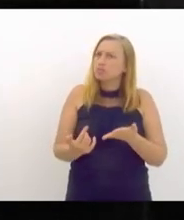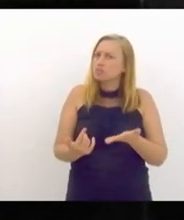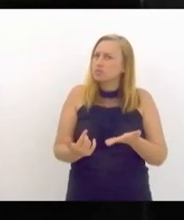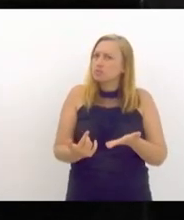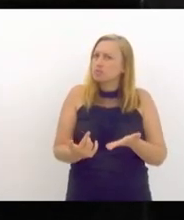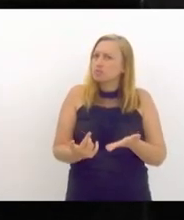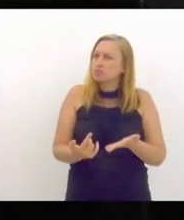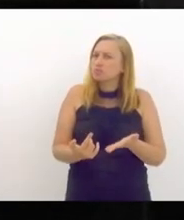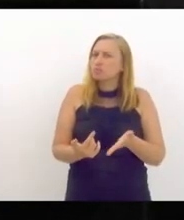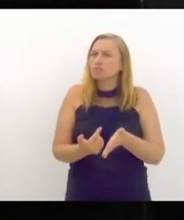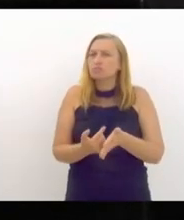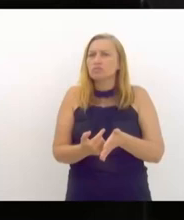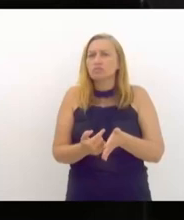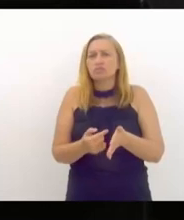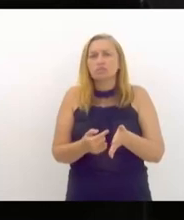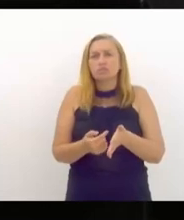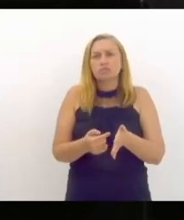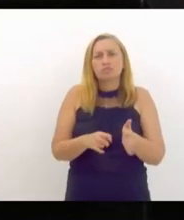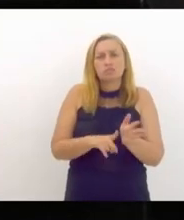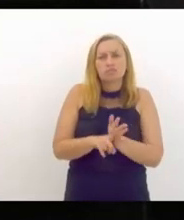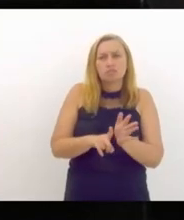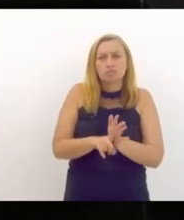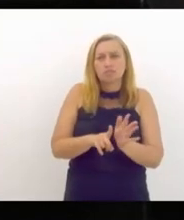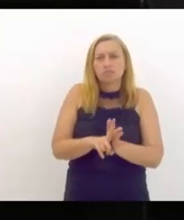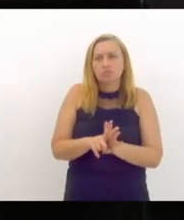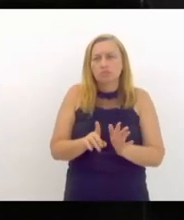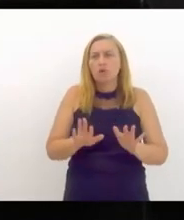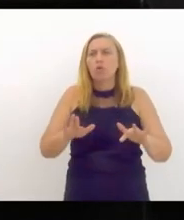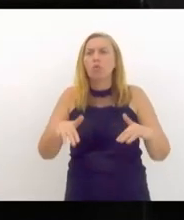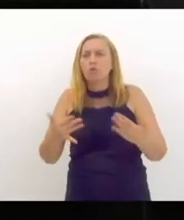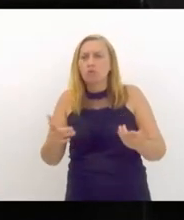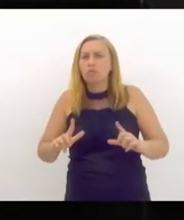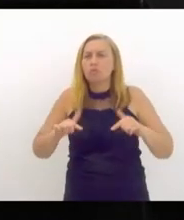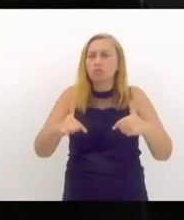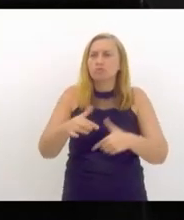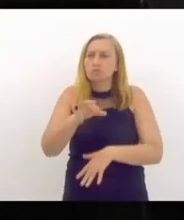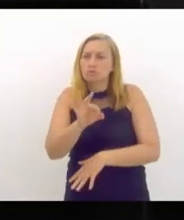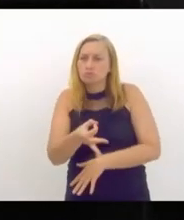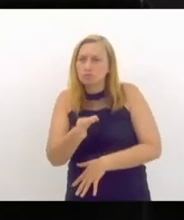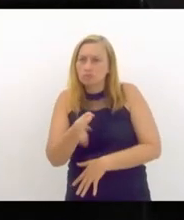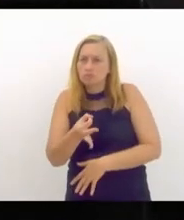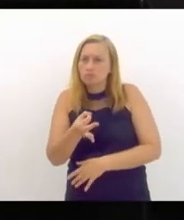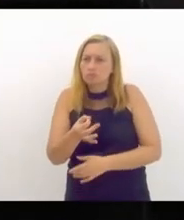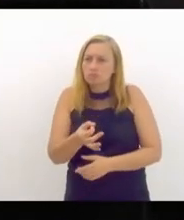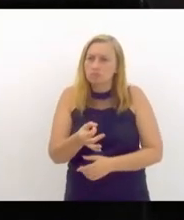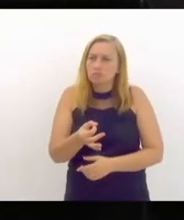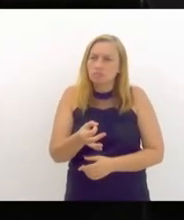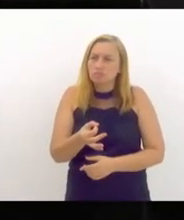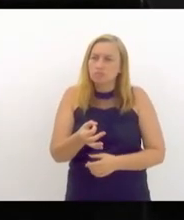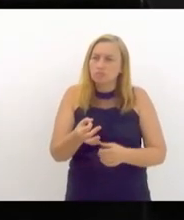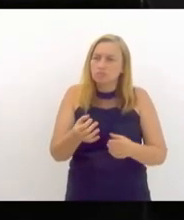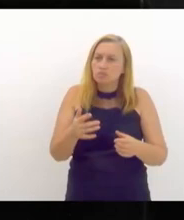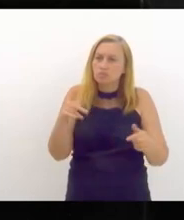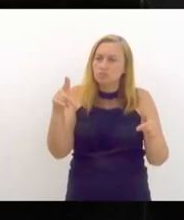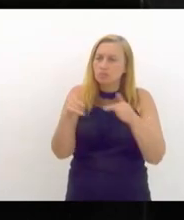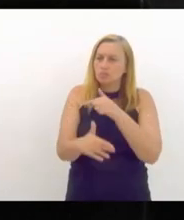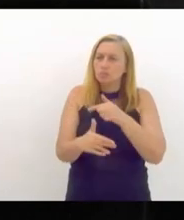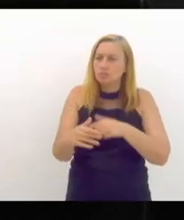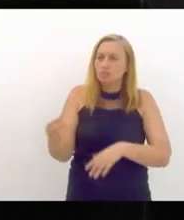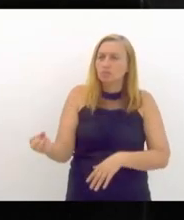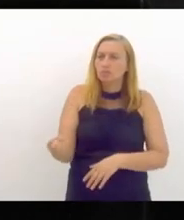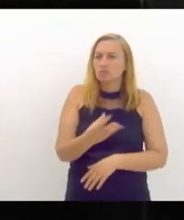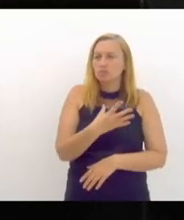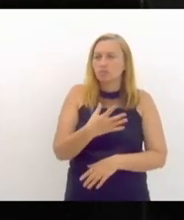questionamos todos, quais são as ações concretas para coibir novos ataques ao